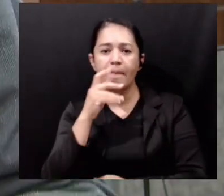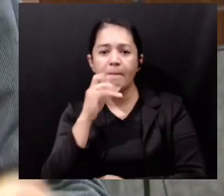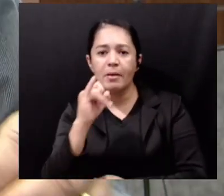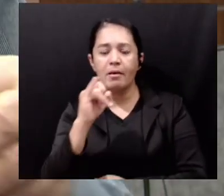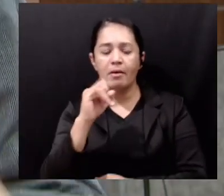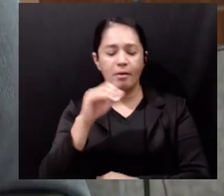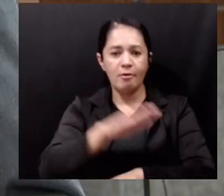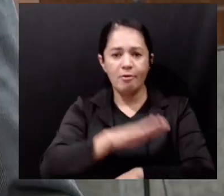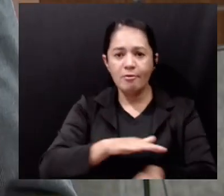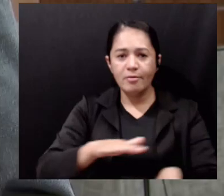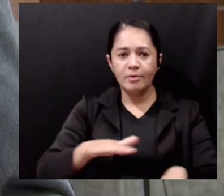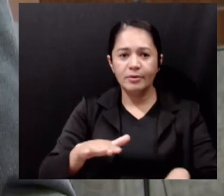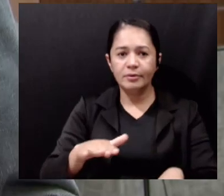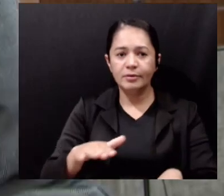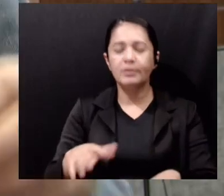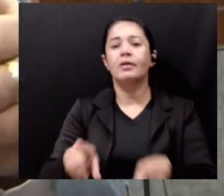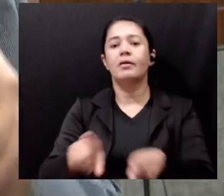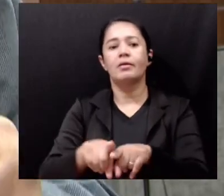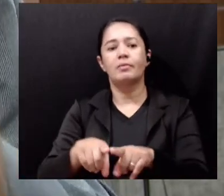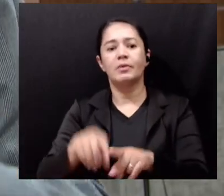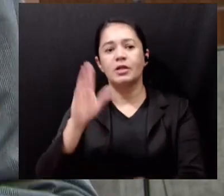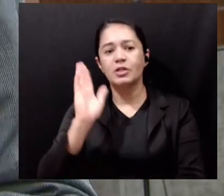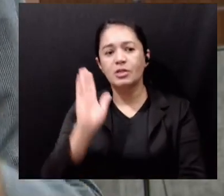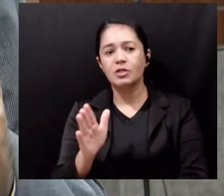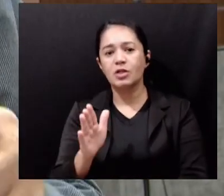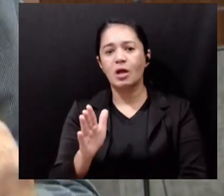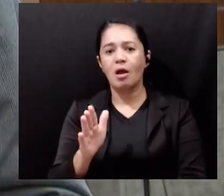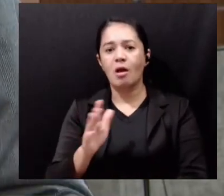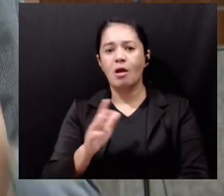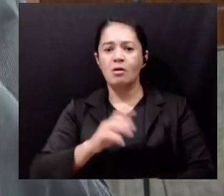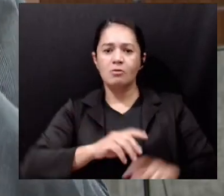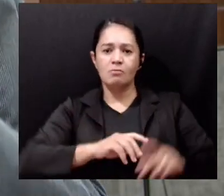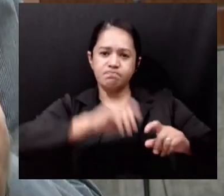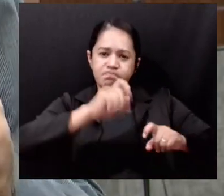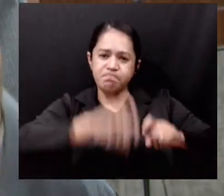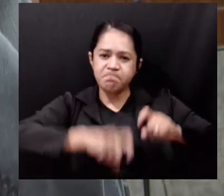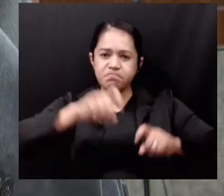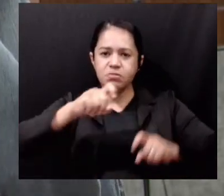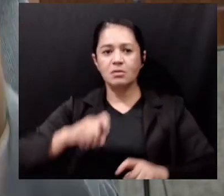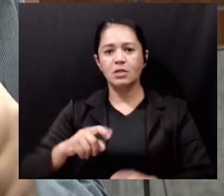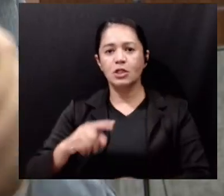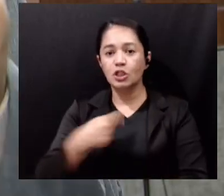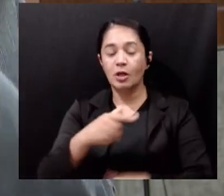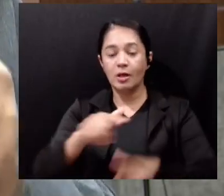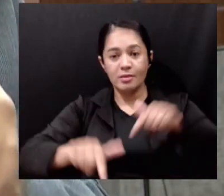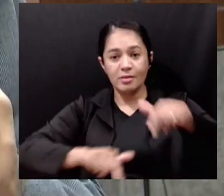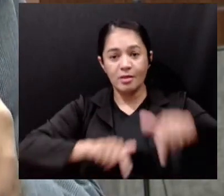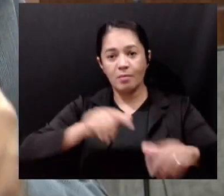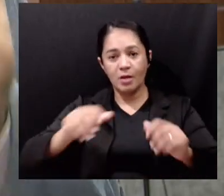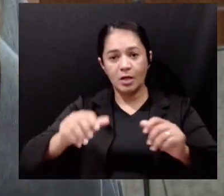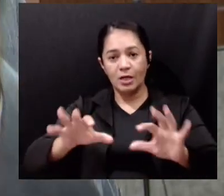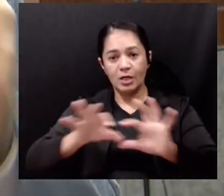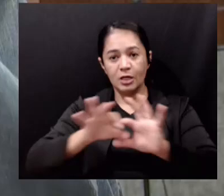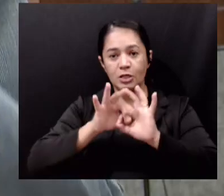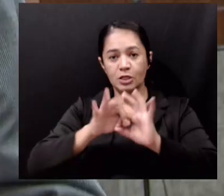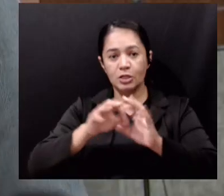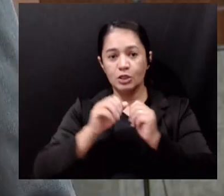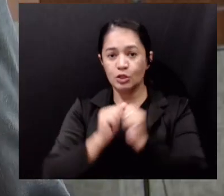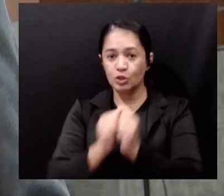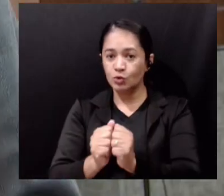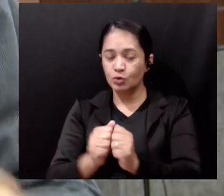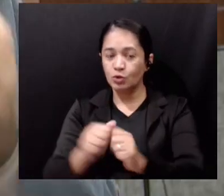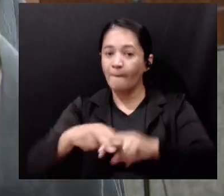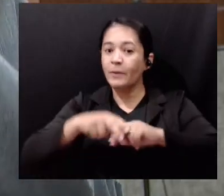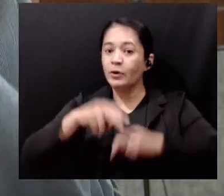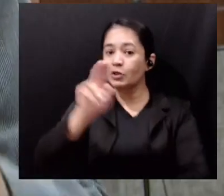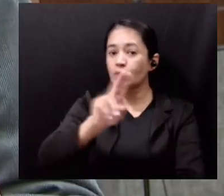cidade também que já foram abusadas. E nós vamos trabalhar de mãos dadas, por isso que diz, Campinas de mãos dadas, em prol de